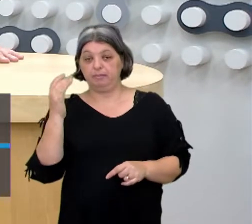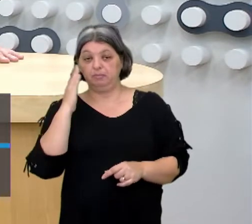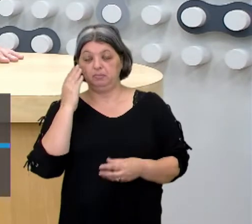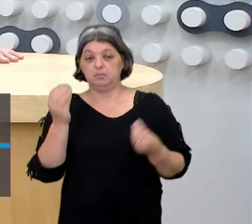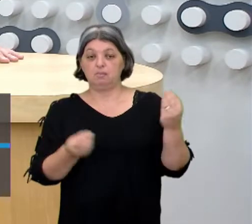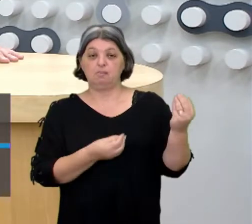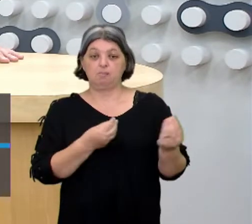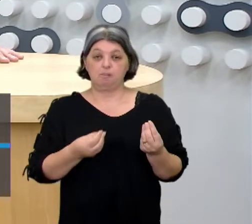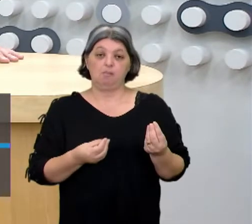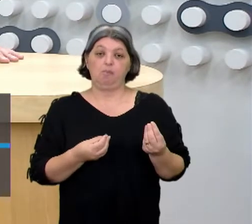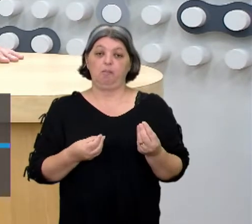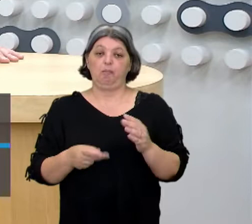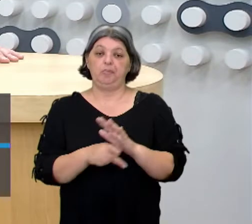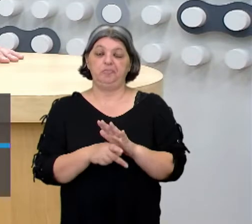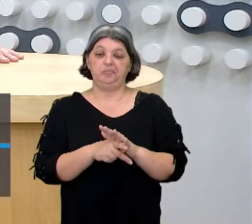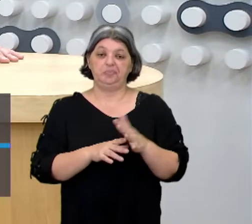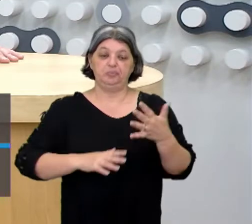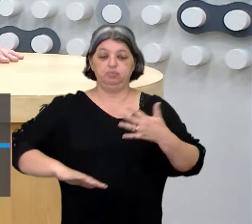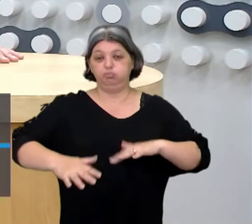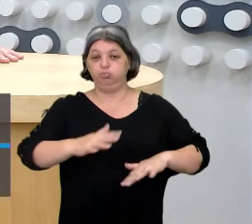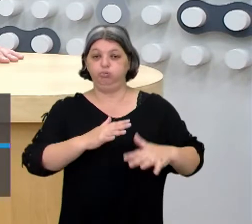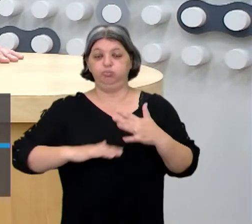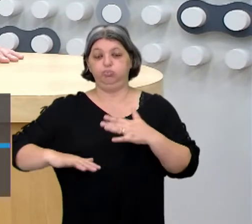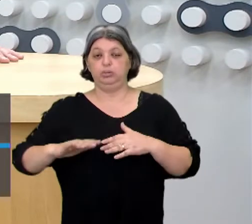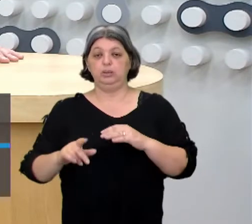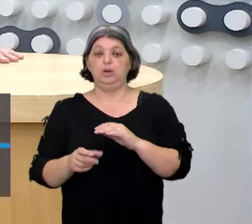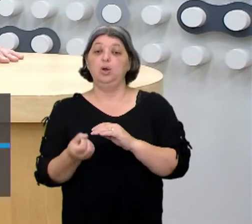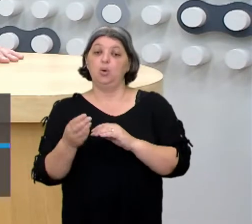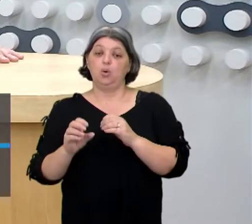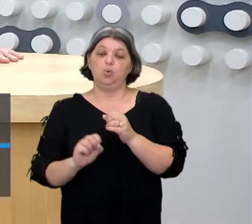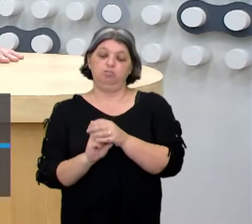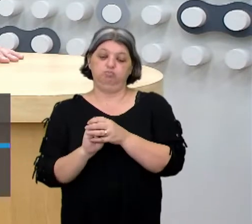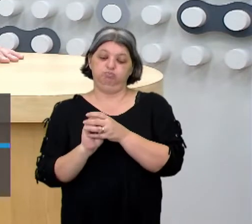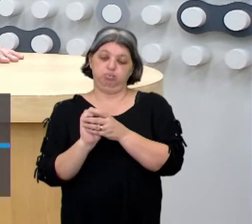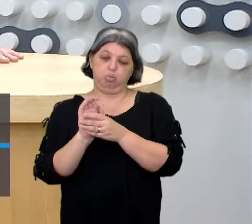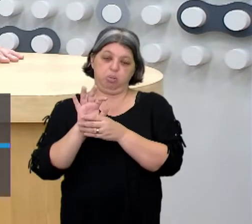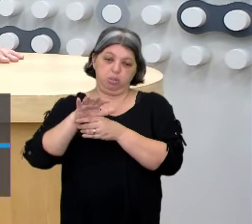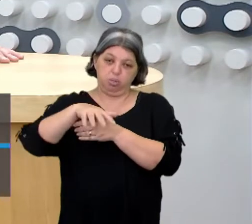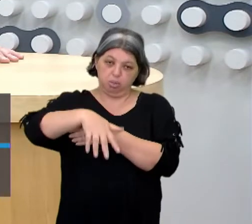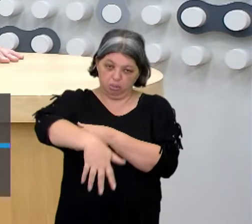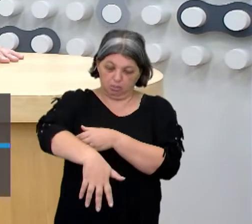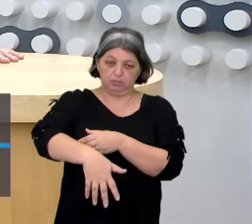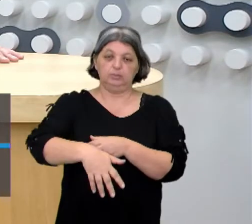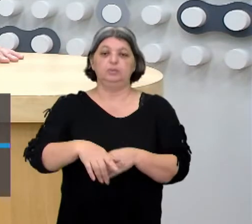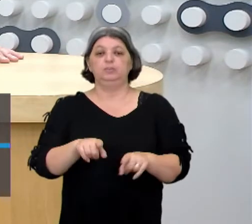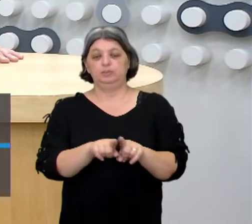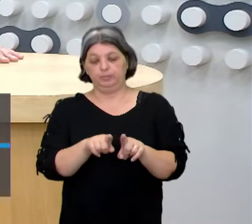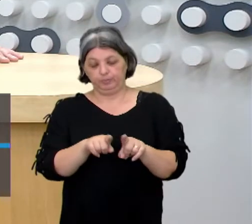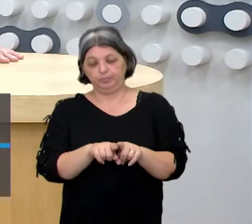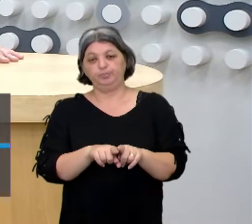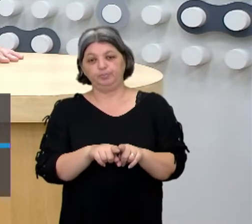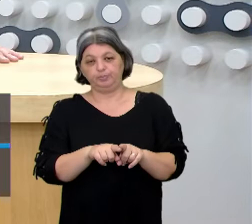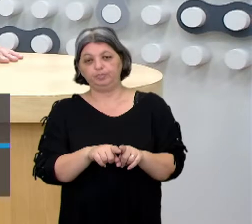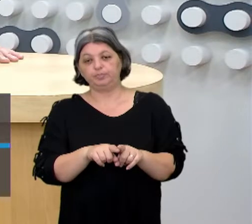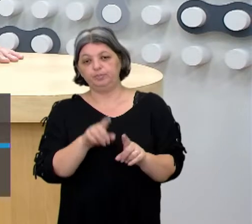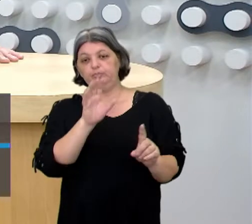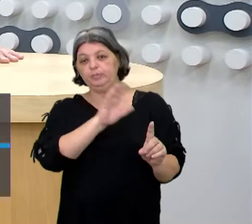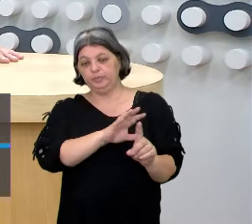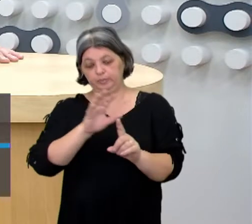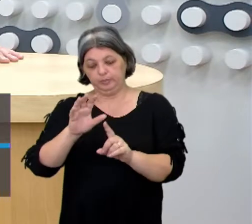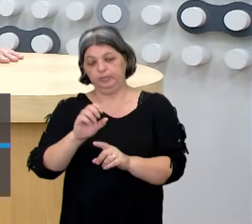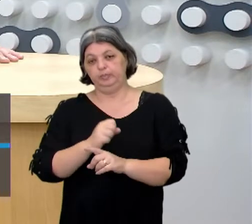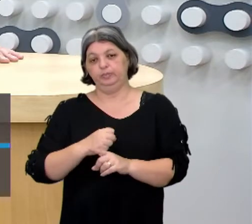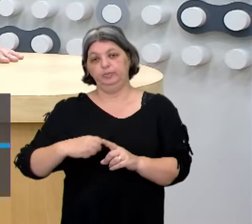questões aí sobre esses abalos sísmicos, vulcanismo, porque eles acabam refletindo diretamente na nossa